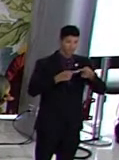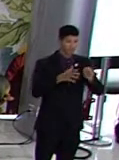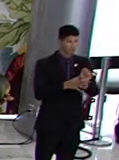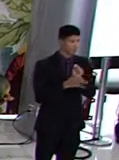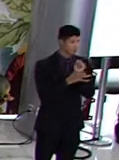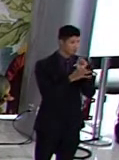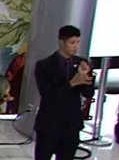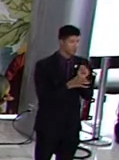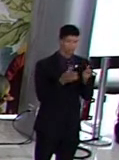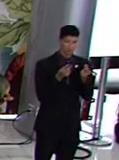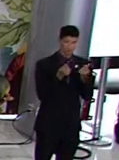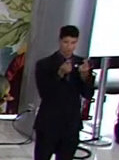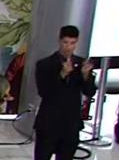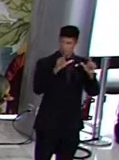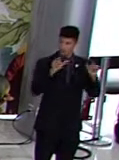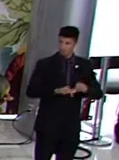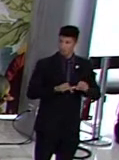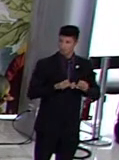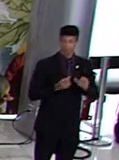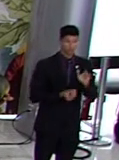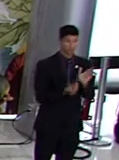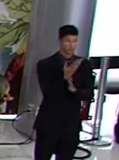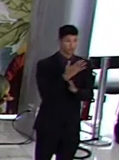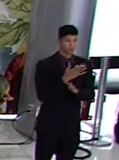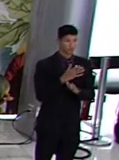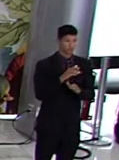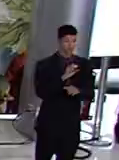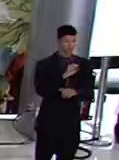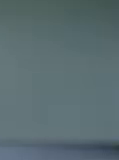garantia de preços mínimos para produtos da